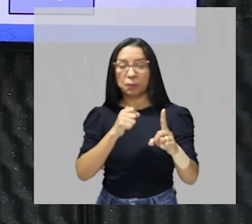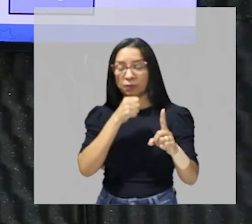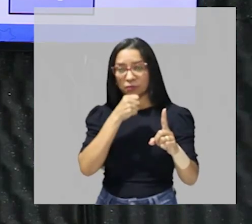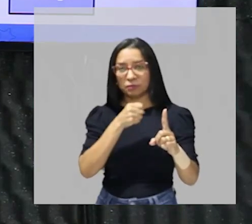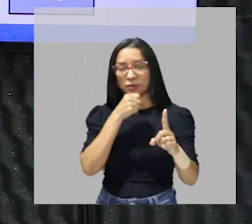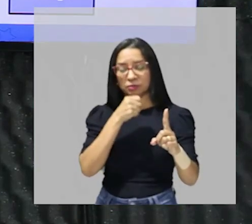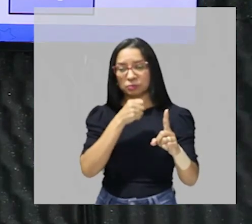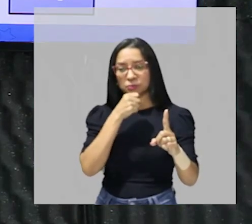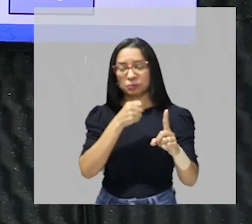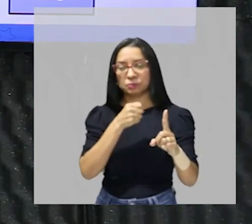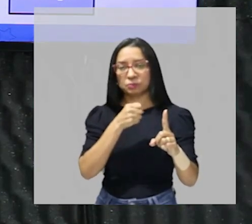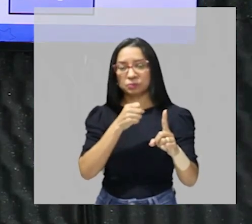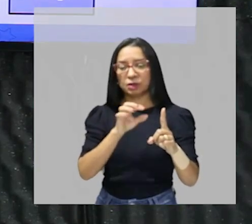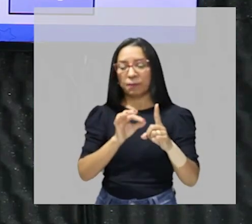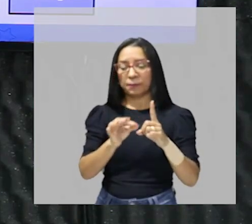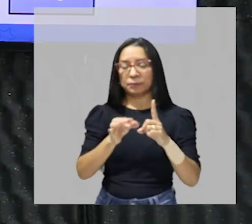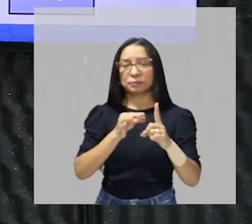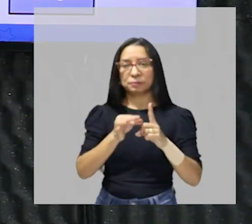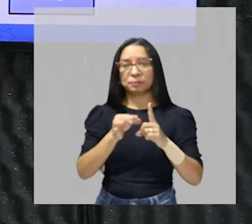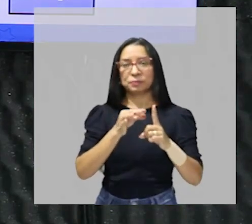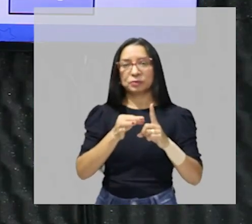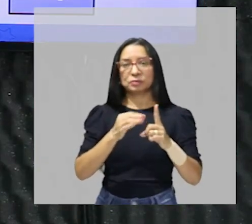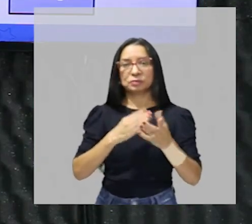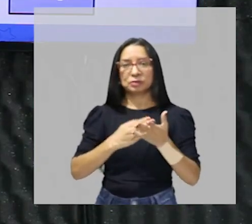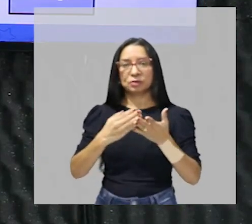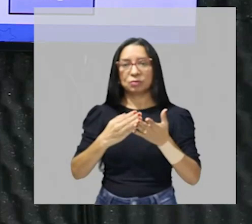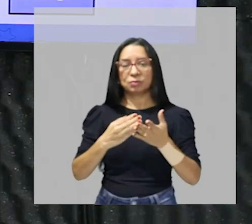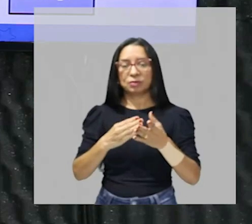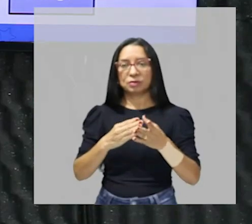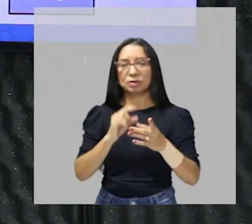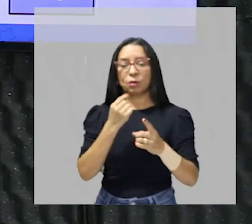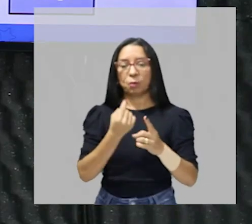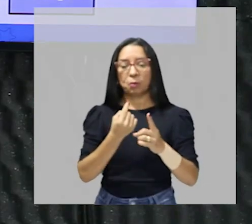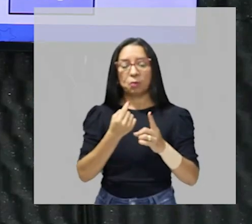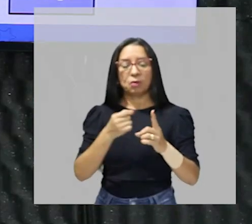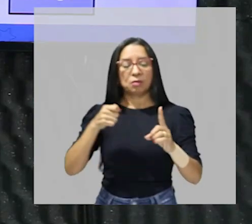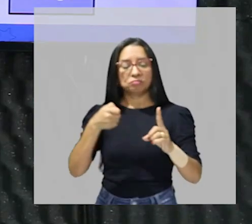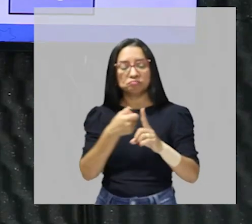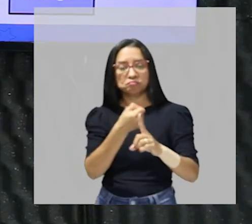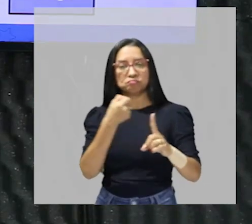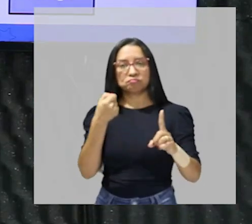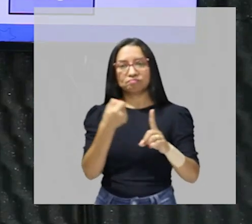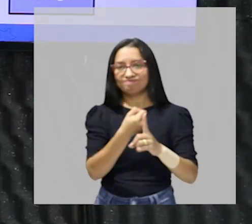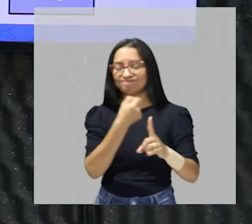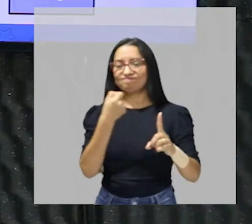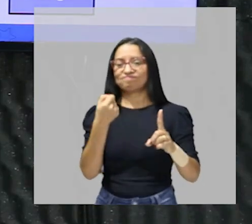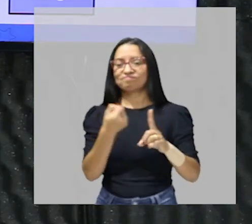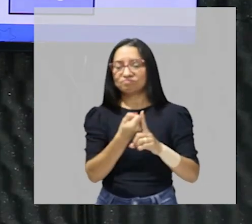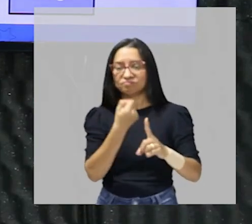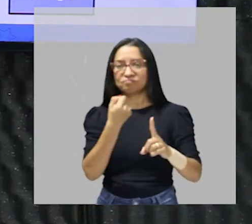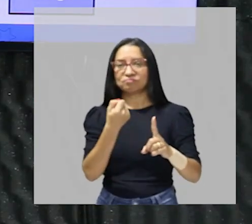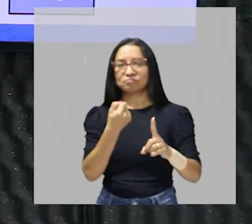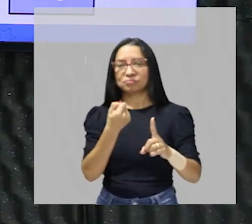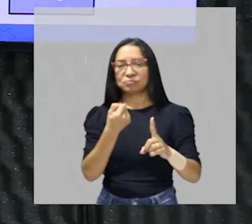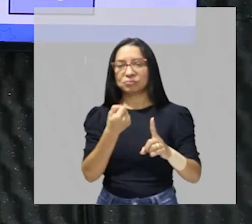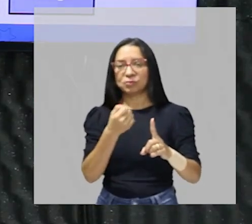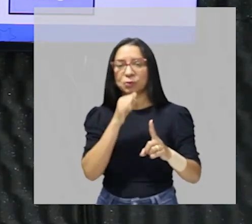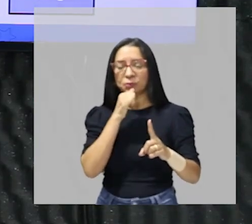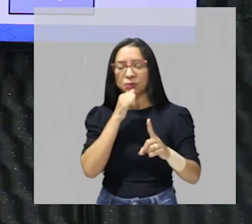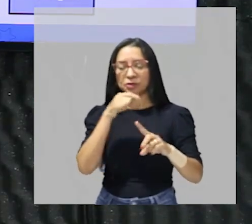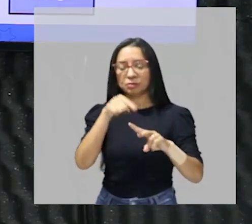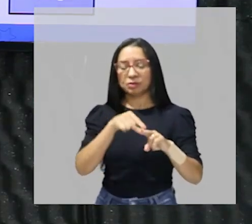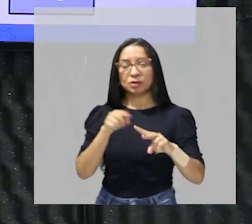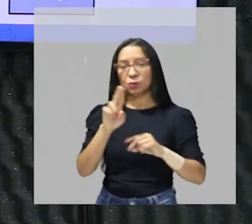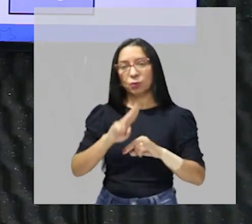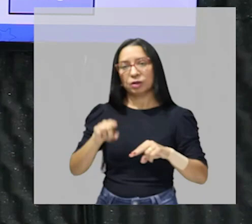distância, estão medindo a distância. Aí começa um a golpear o outro. No boxe, no caso, não pode usar os pés, os meninos inferiores.